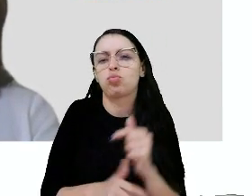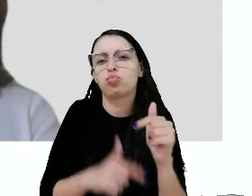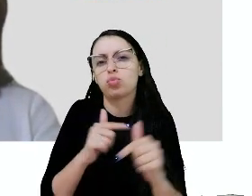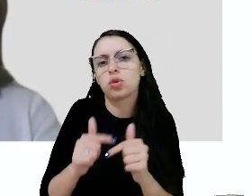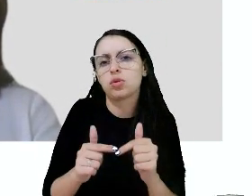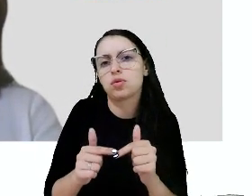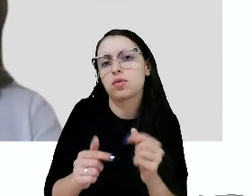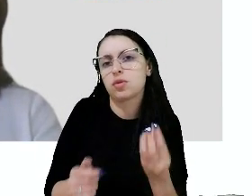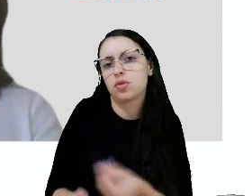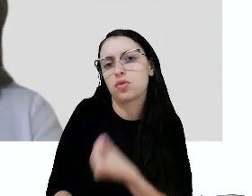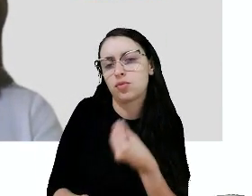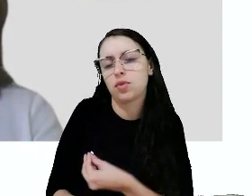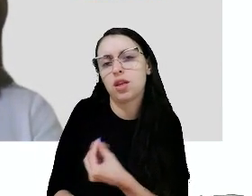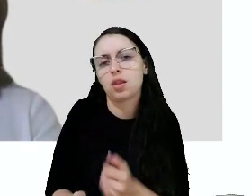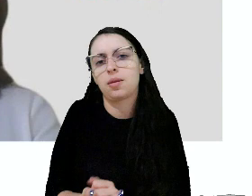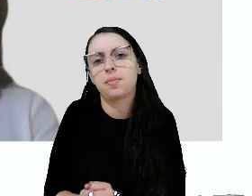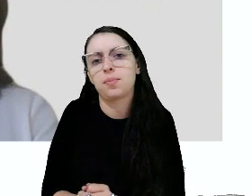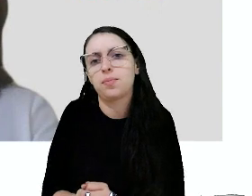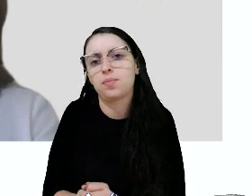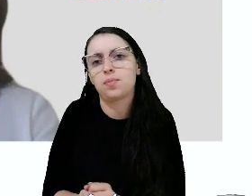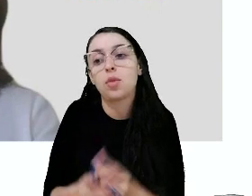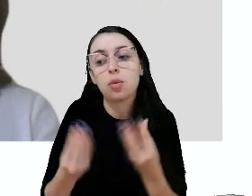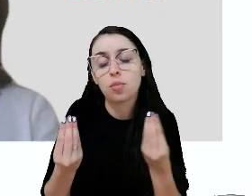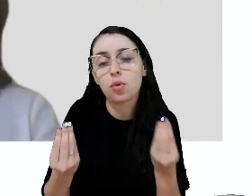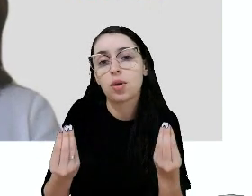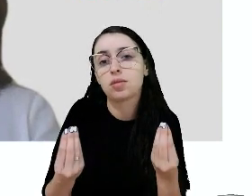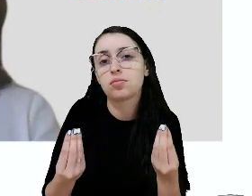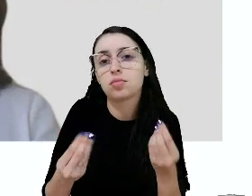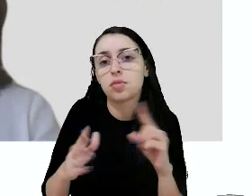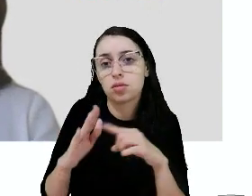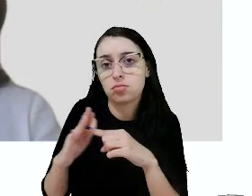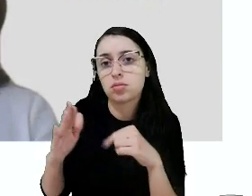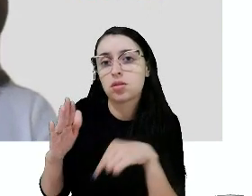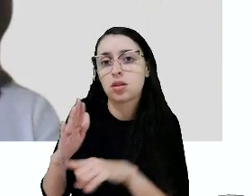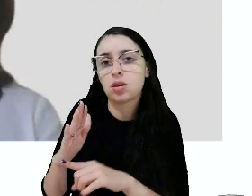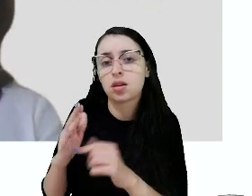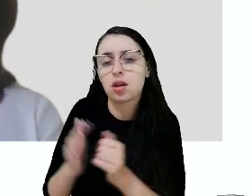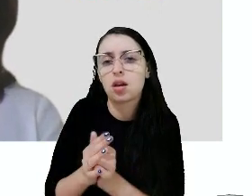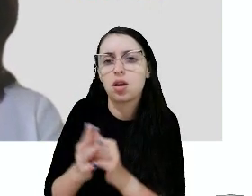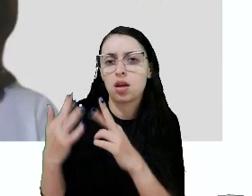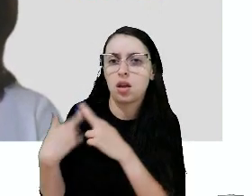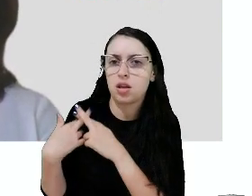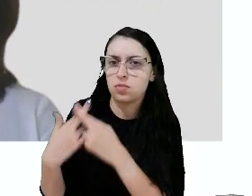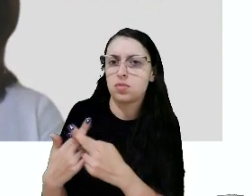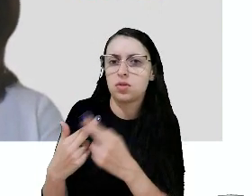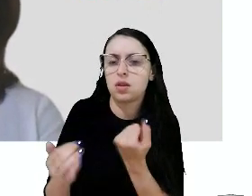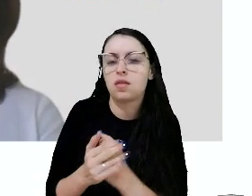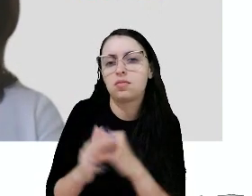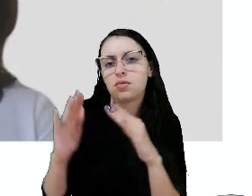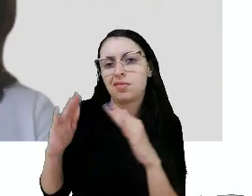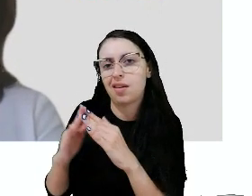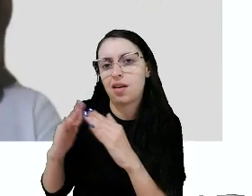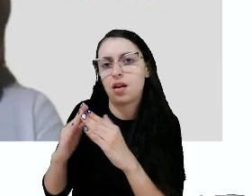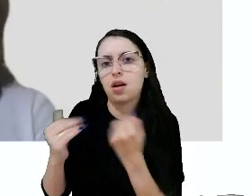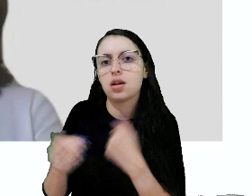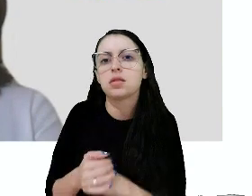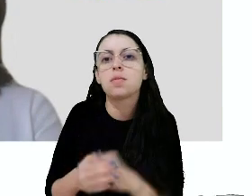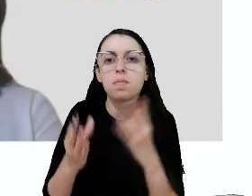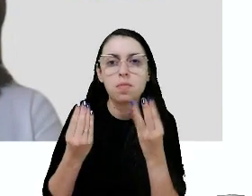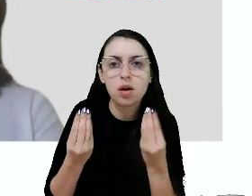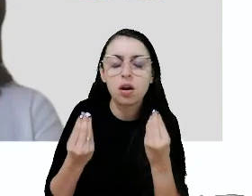condições, portanto, de vida. Muitas delas são donas, chefes do lar, da